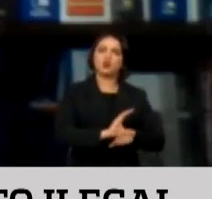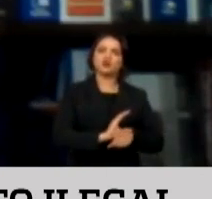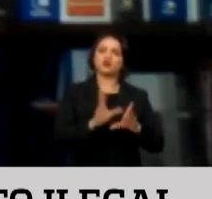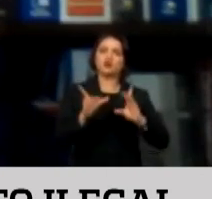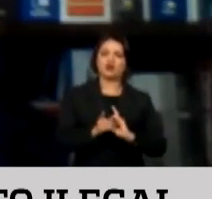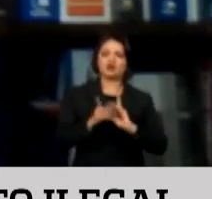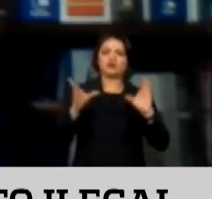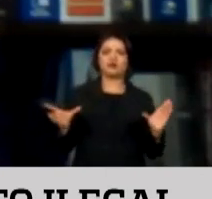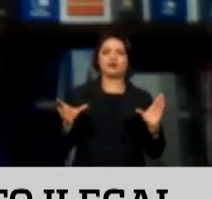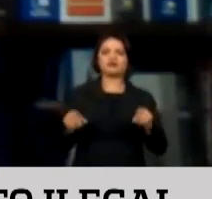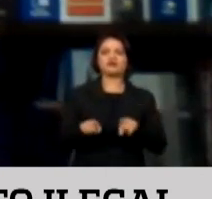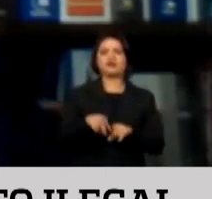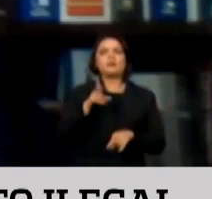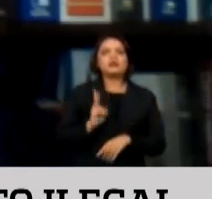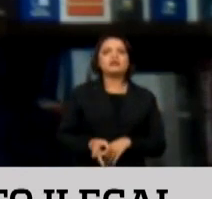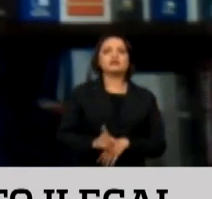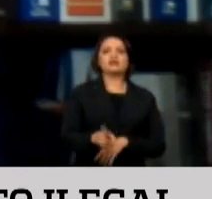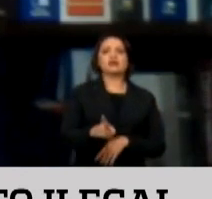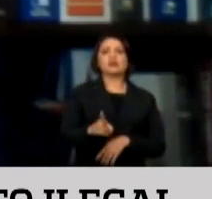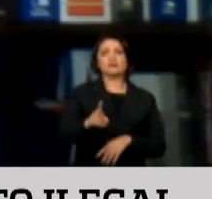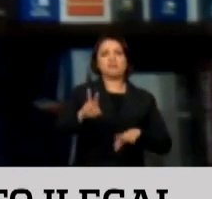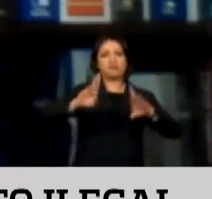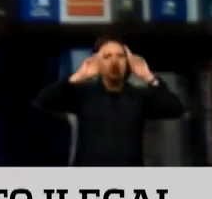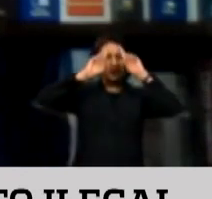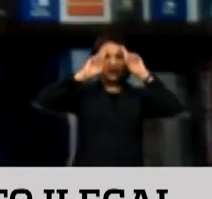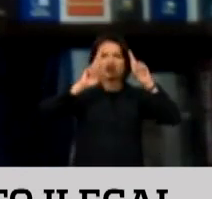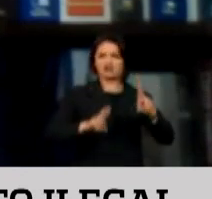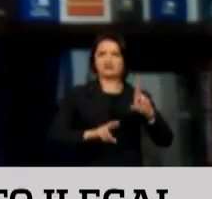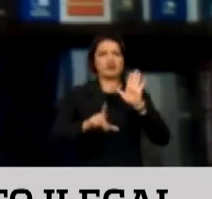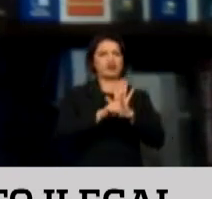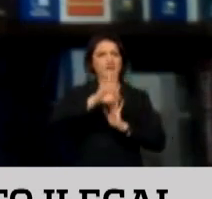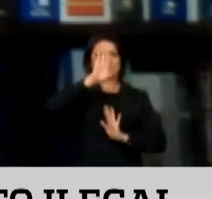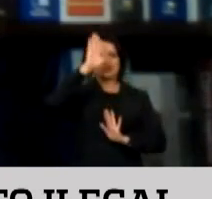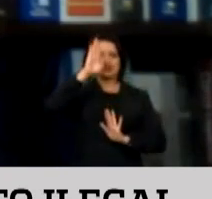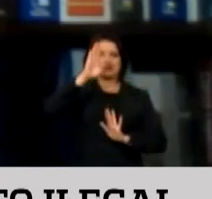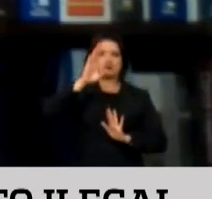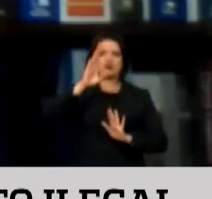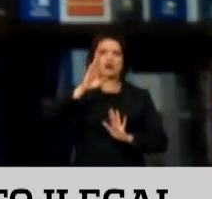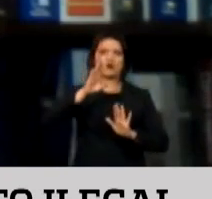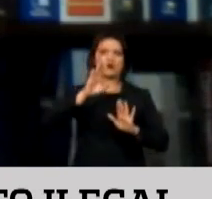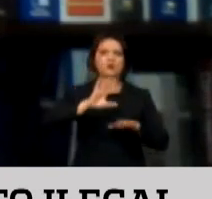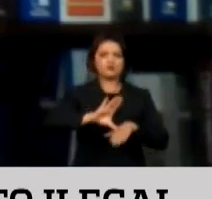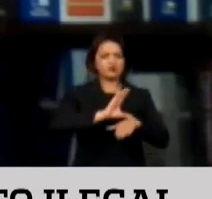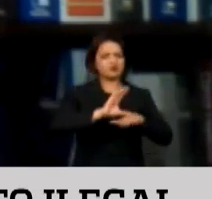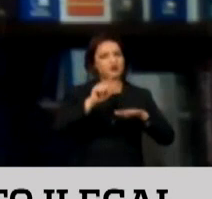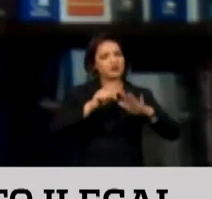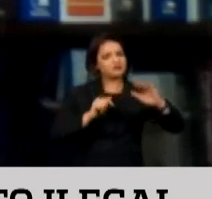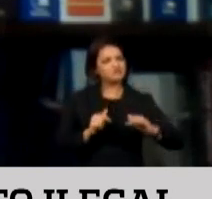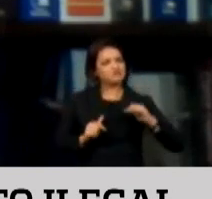prestar incondicional reverência ao primado da lei fundamental do Estado, ao império das leis e